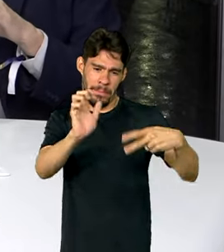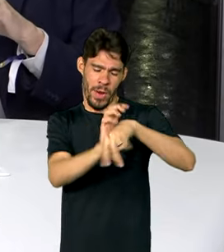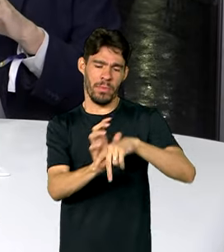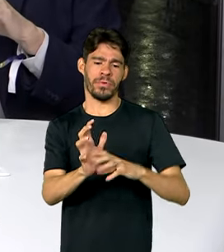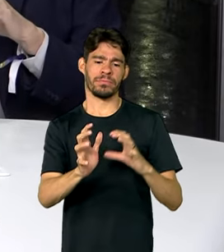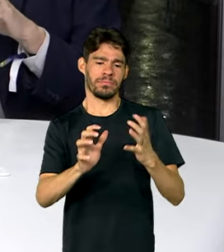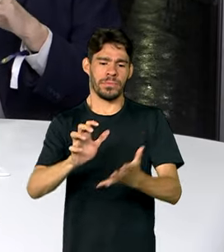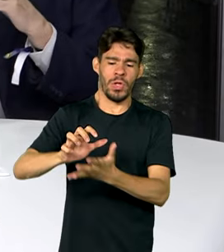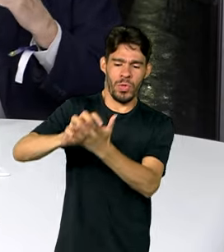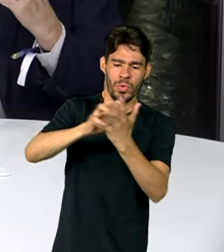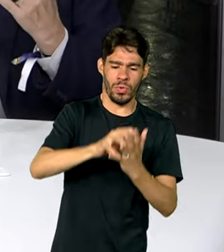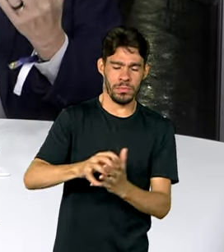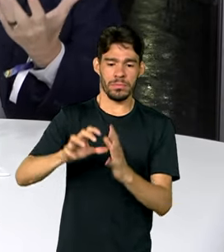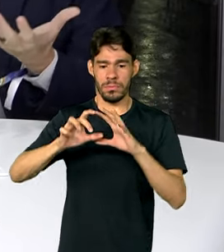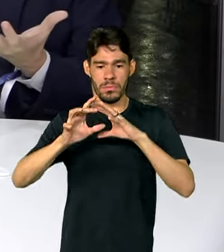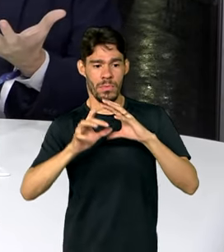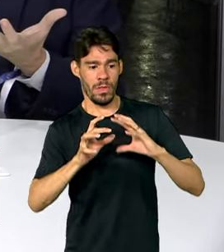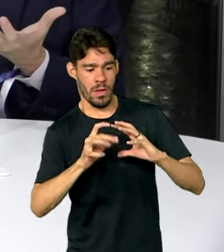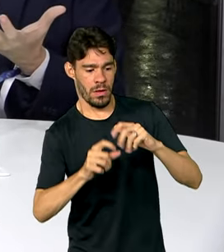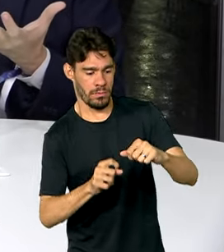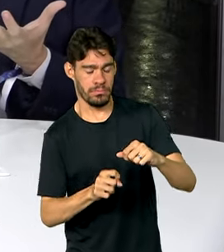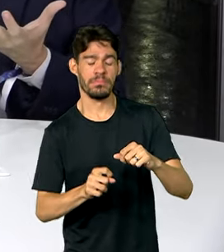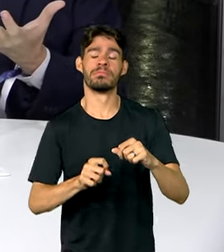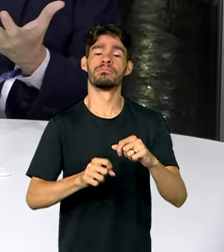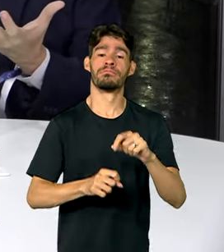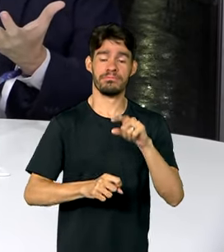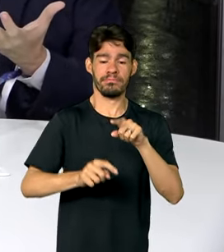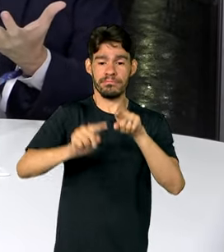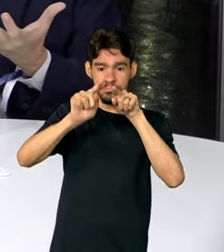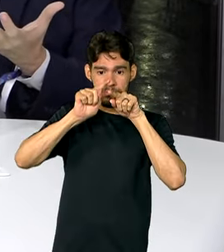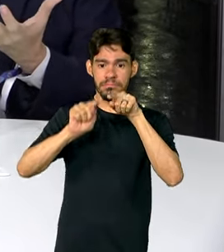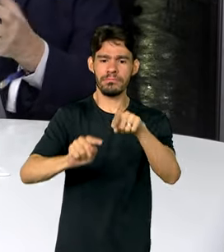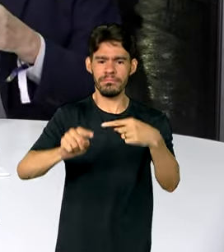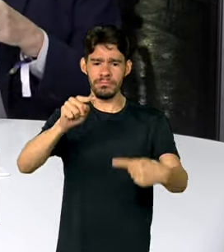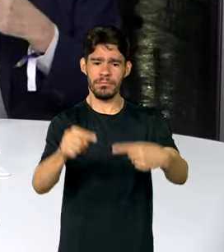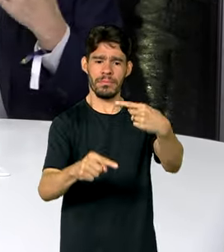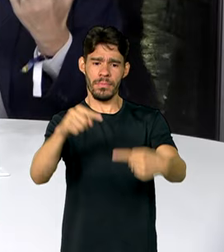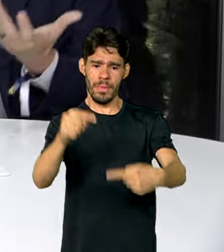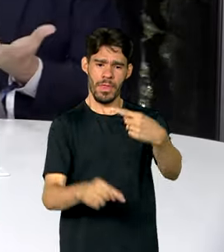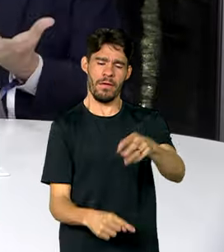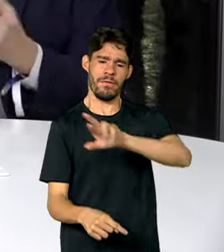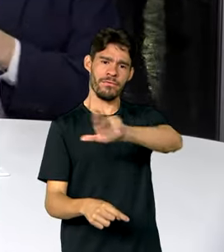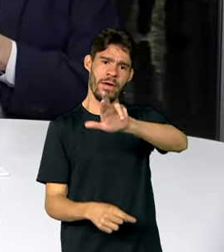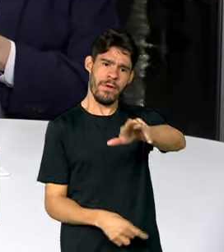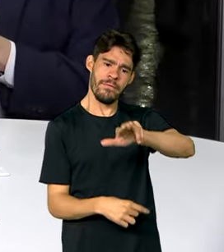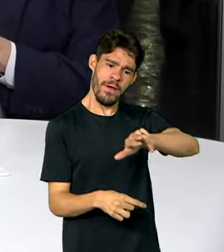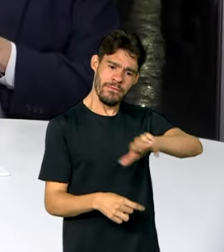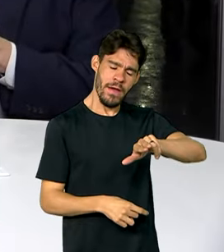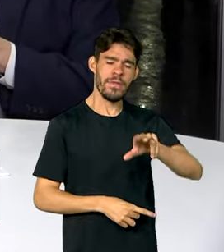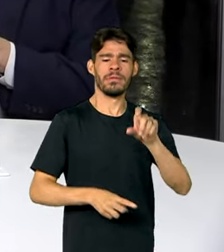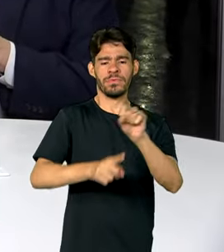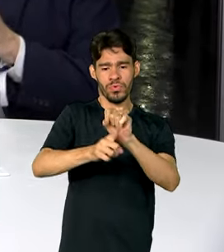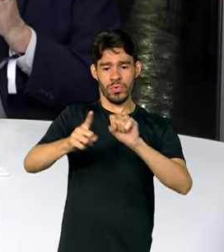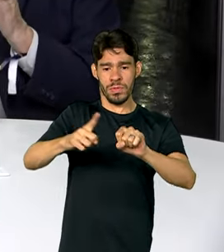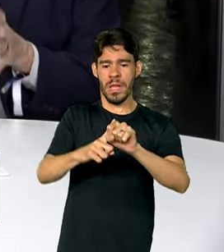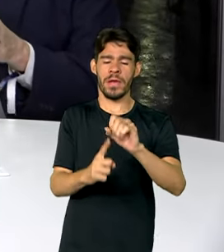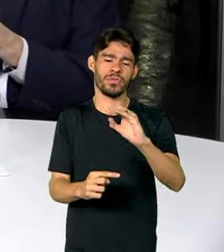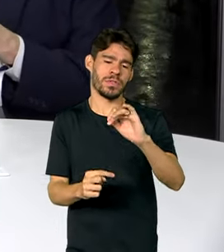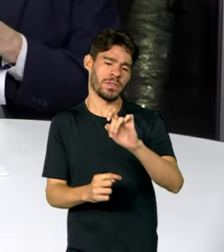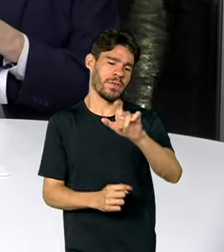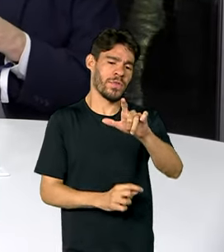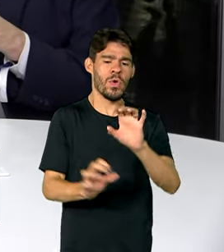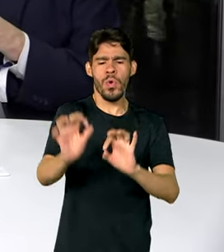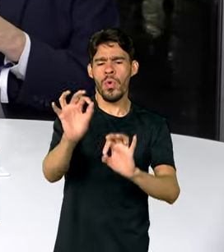Então, paralelamente a todo esse debate multifacetado da sociedade civil, a